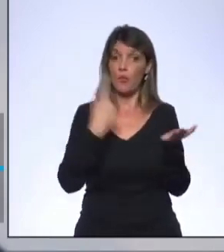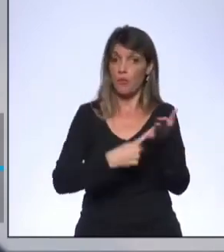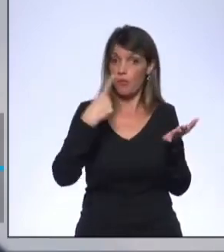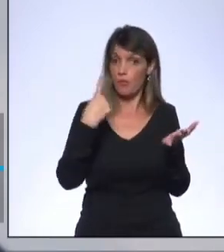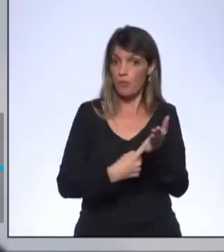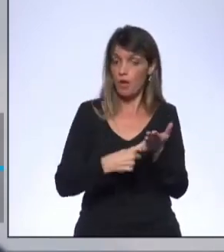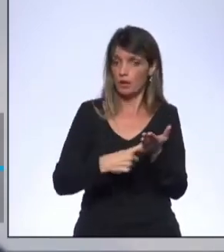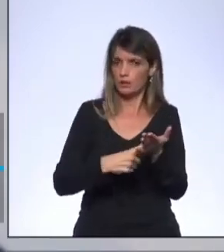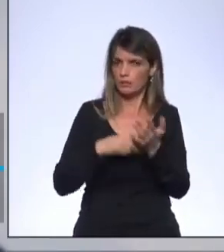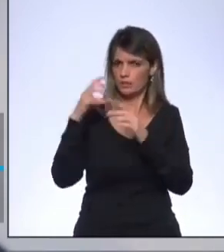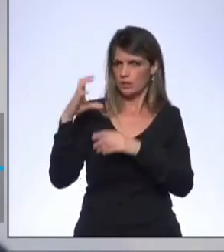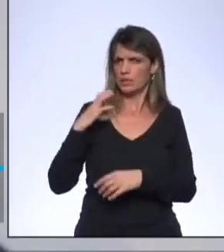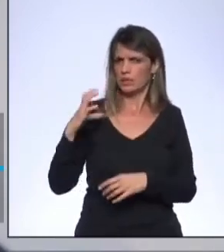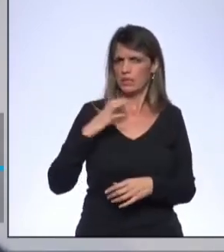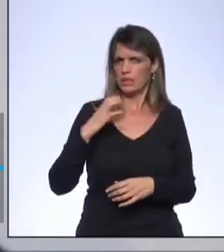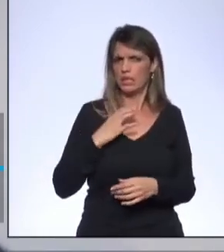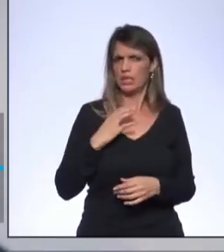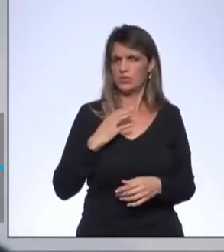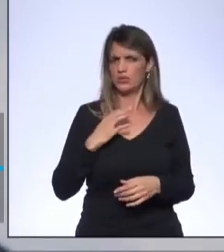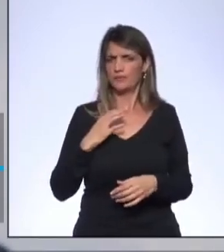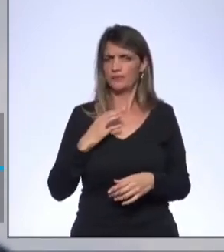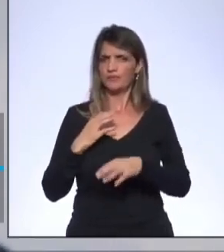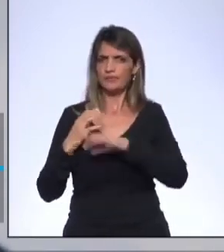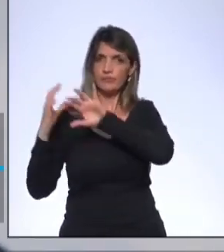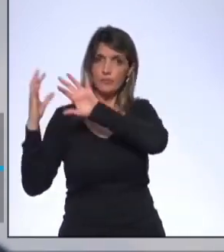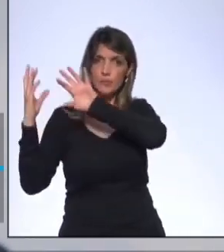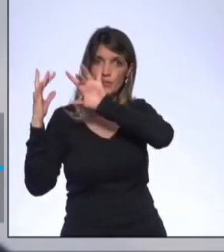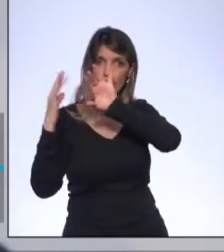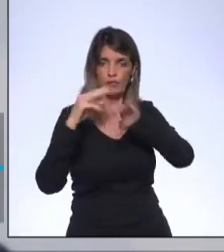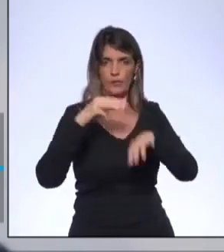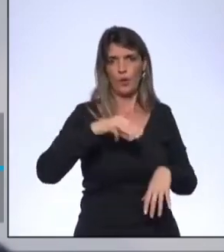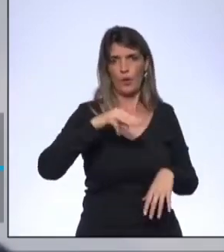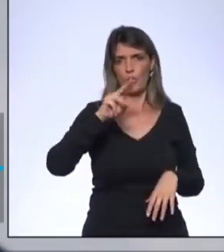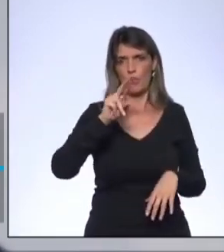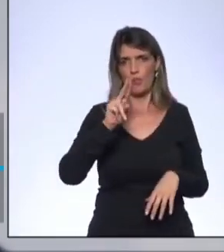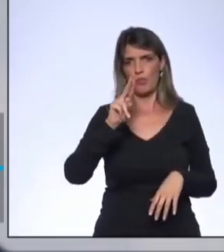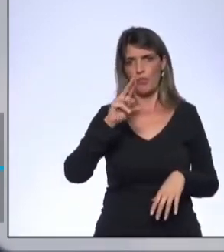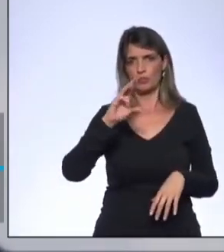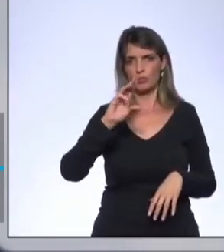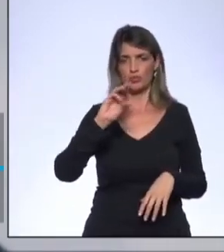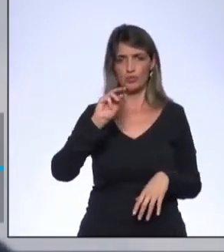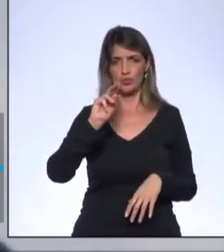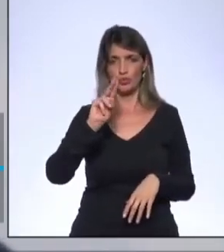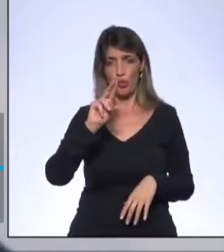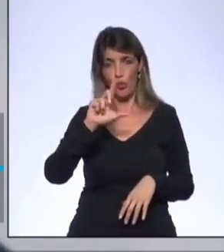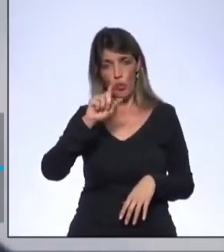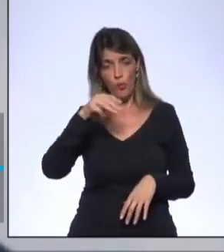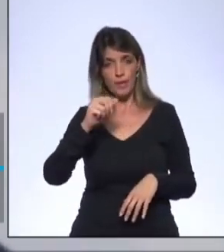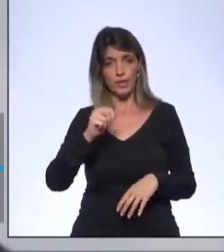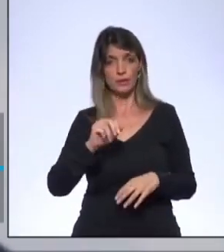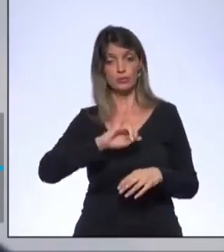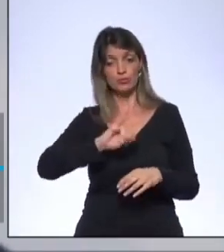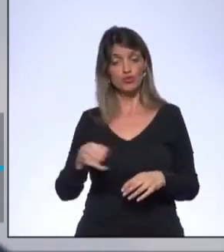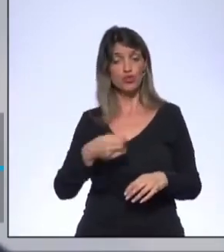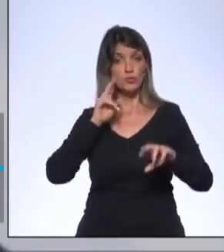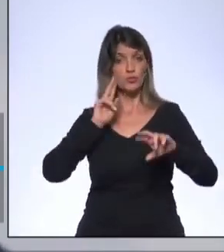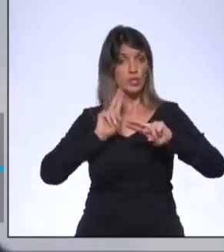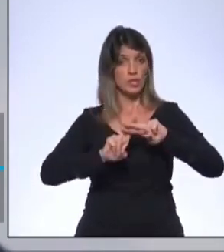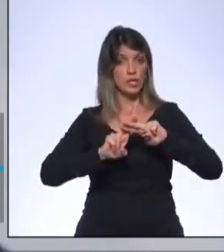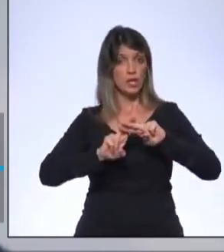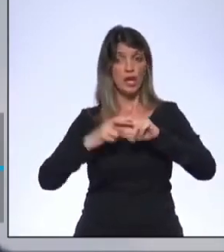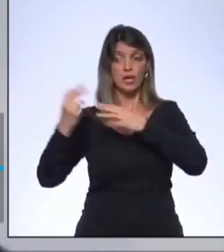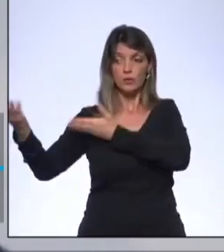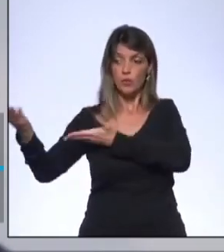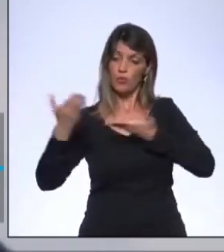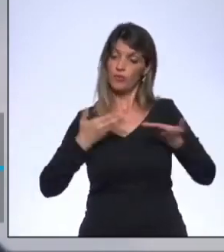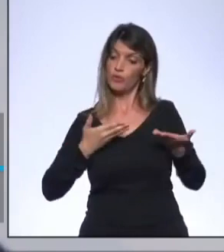se aproveitando, né, da invasão dos muçulmanos na Terra Santa, né, Jerusalém, convoca a população para as cruzadas,